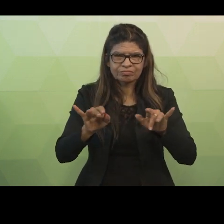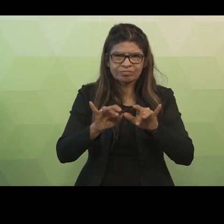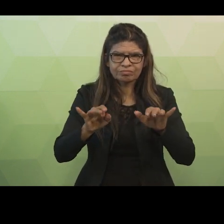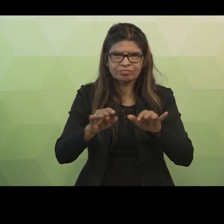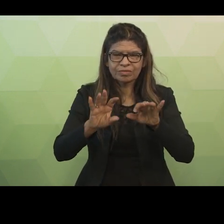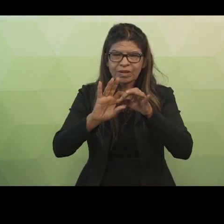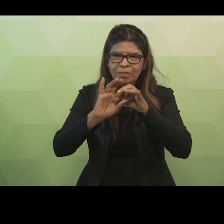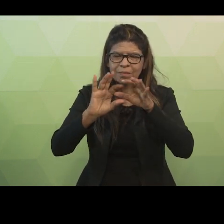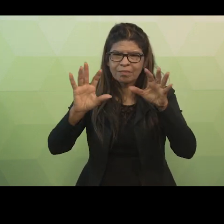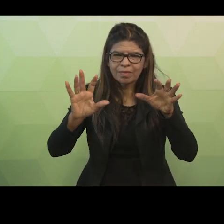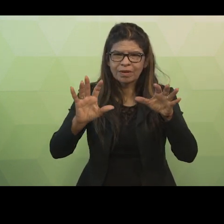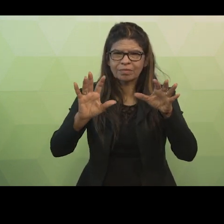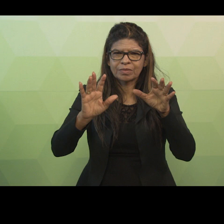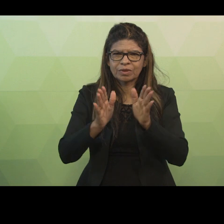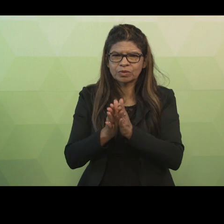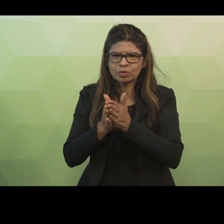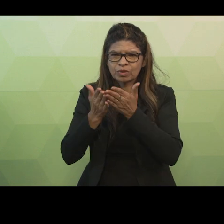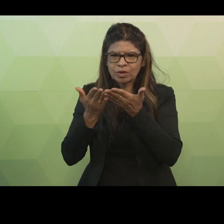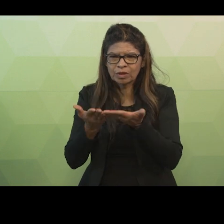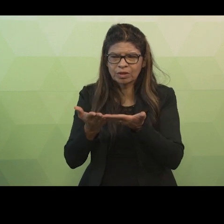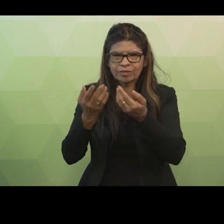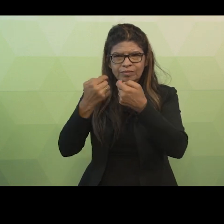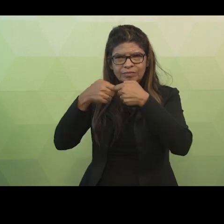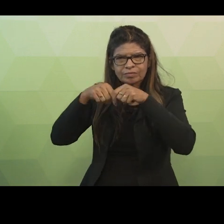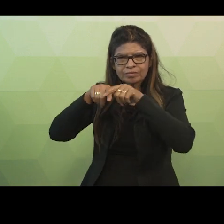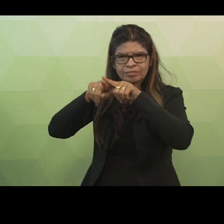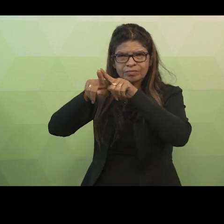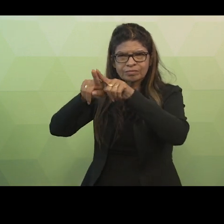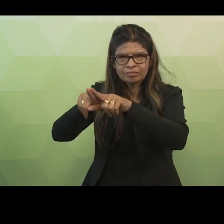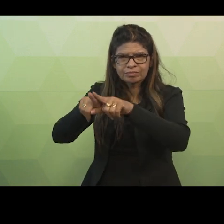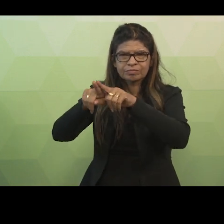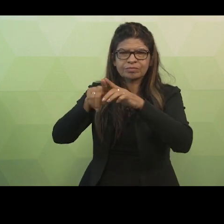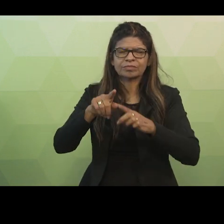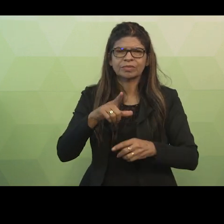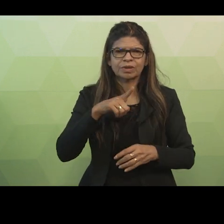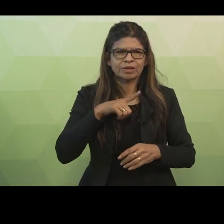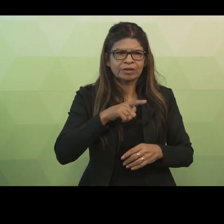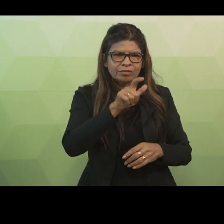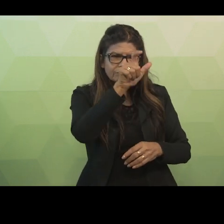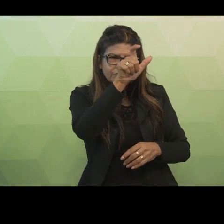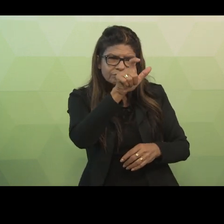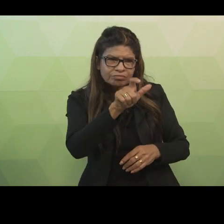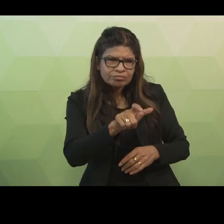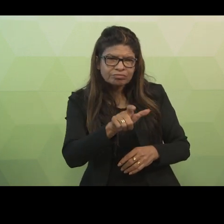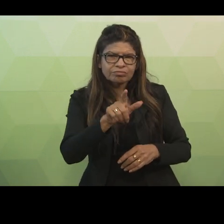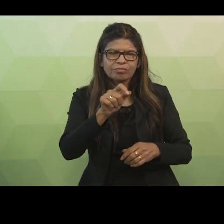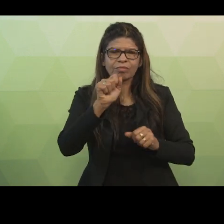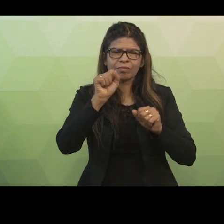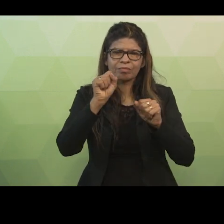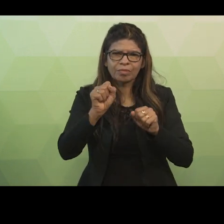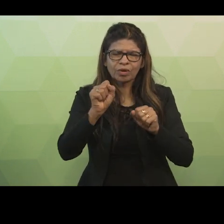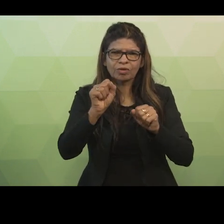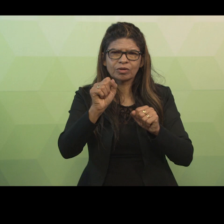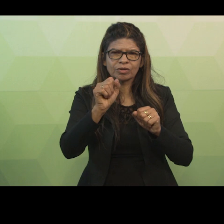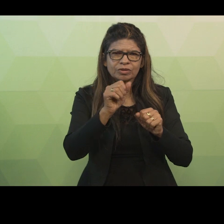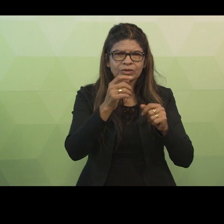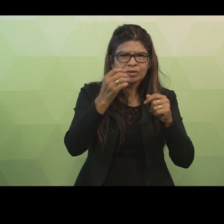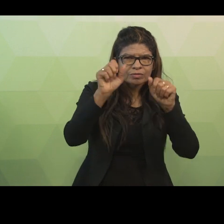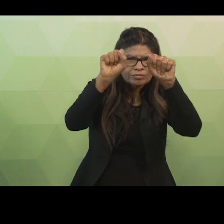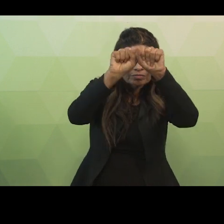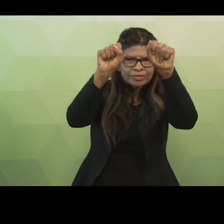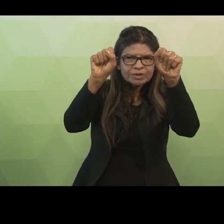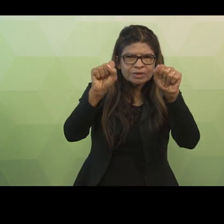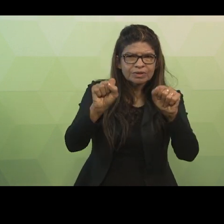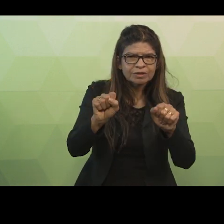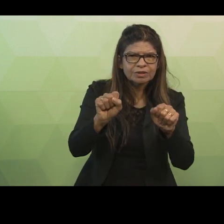a interface do usuário, que será exibida para que o usuário possa fornecer e visualizar dados do sistema,